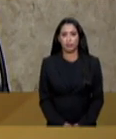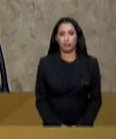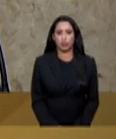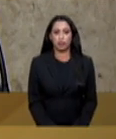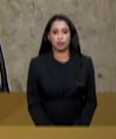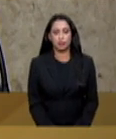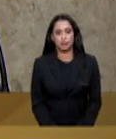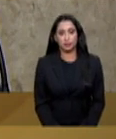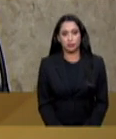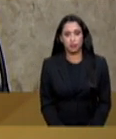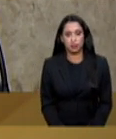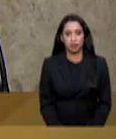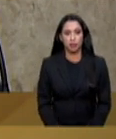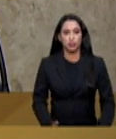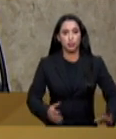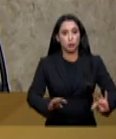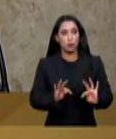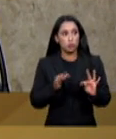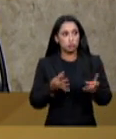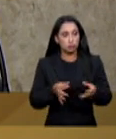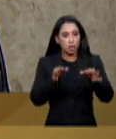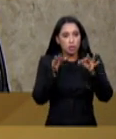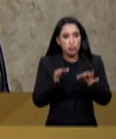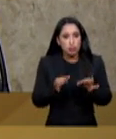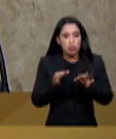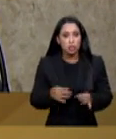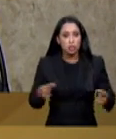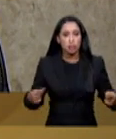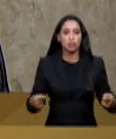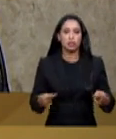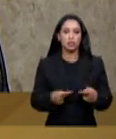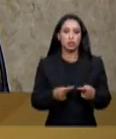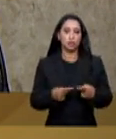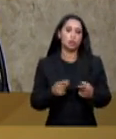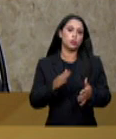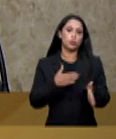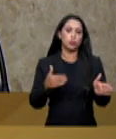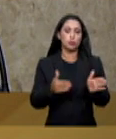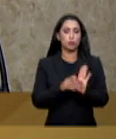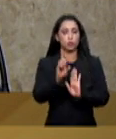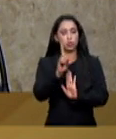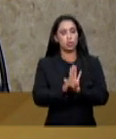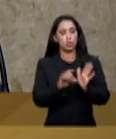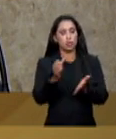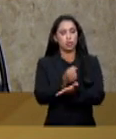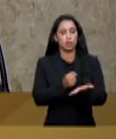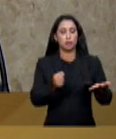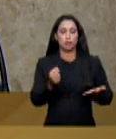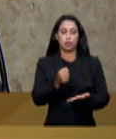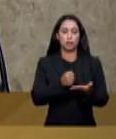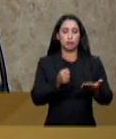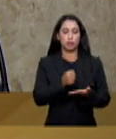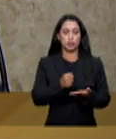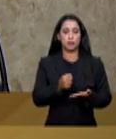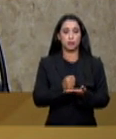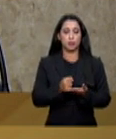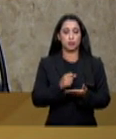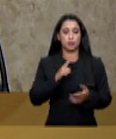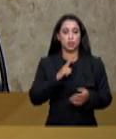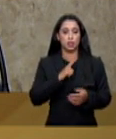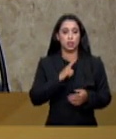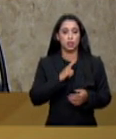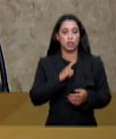concluindo com absoluta exatidão, e lição inteiramente aplicável aos direitos fundamentais, que a questão em